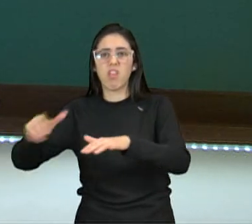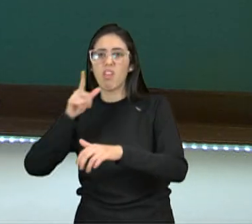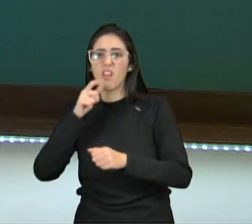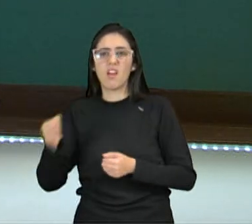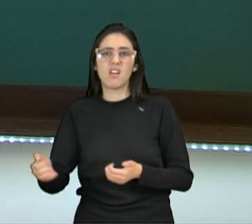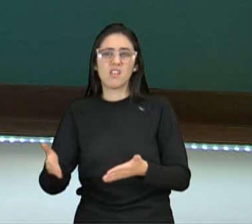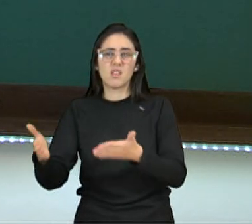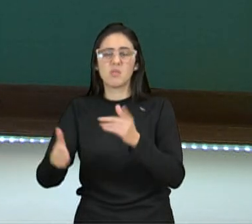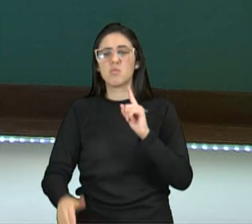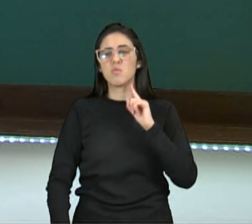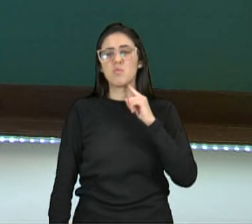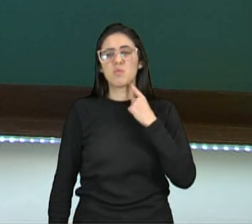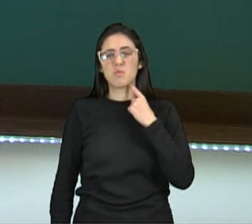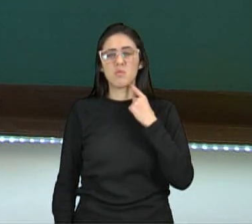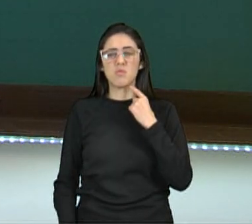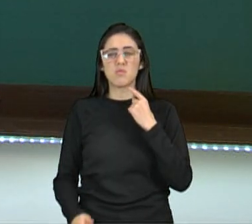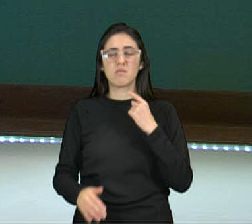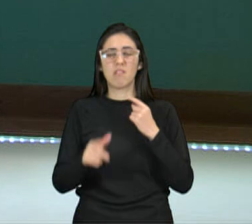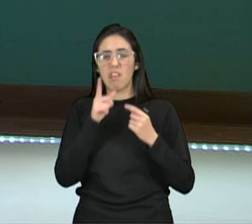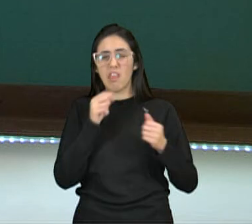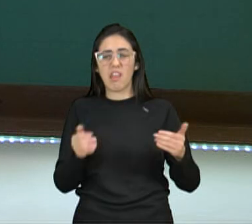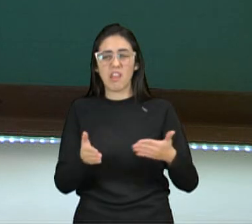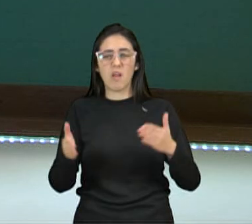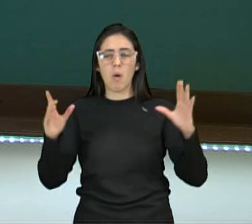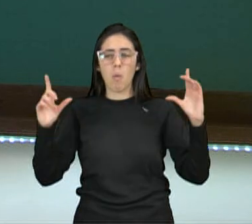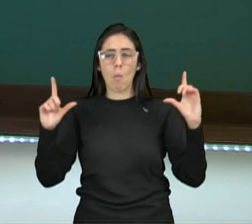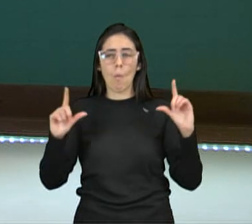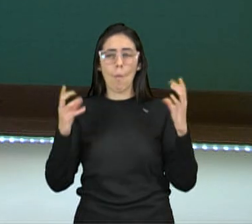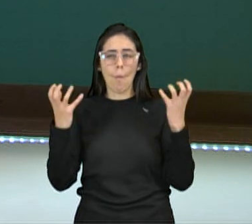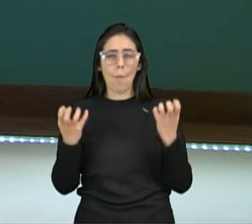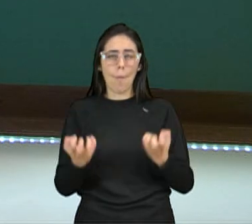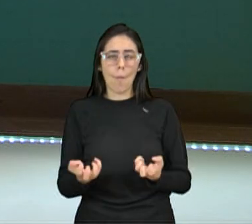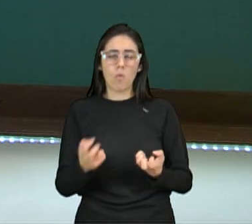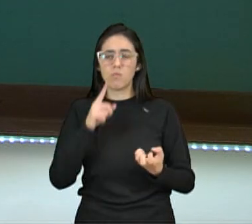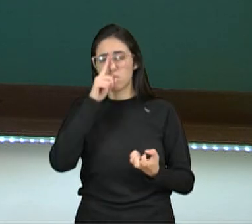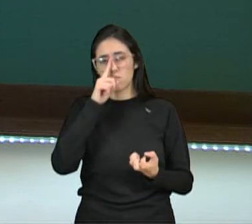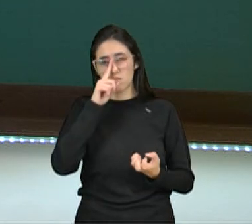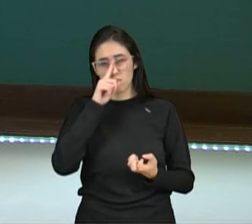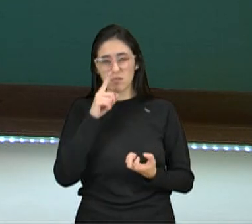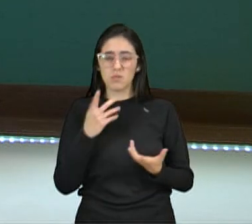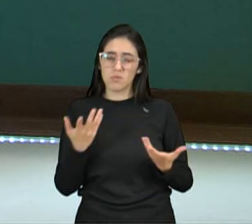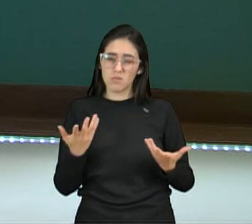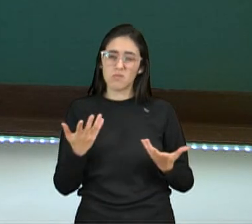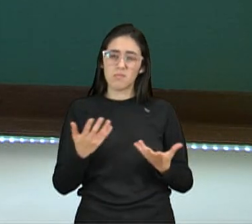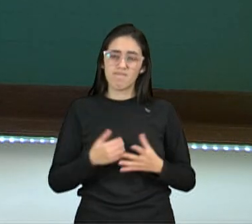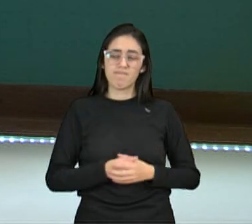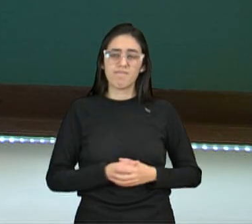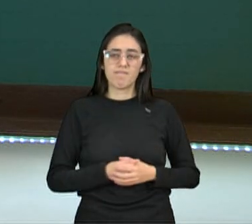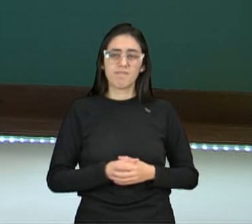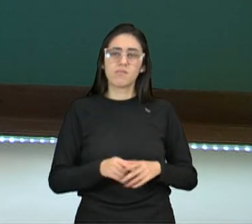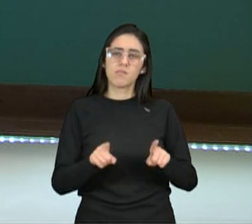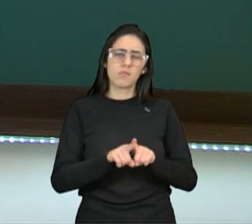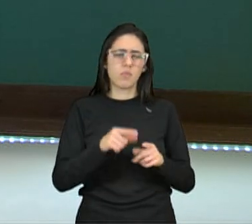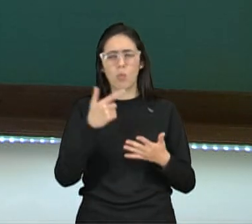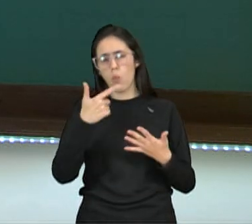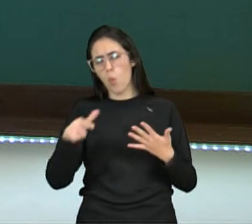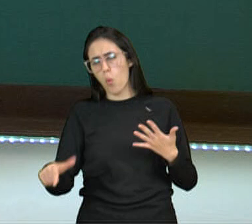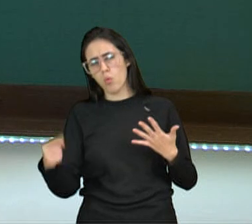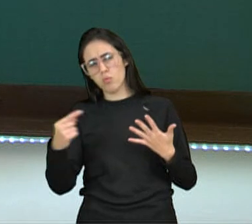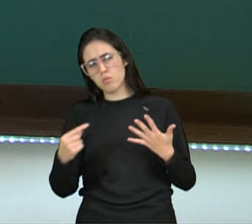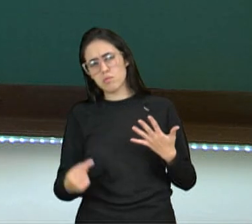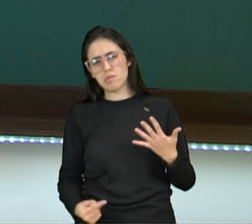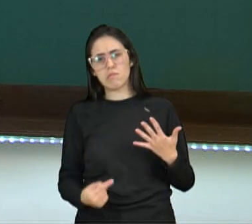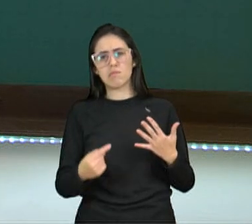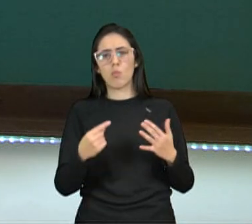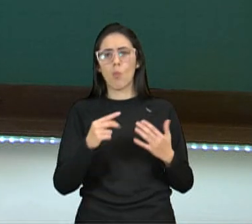rios, que vão ficar mais rasos e que vão transbordar muito mais facilmente, causar mais inundações. Entre outros fatores que a